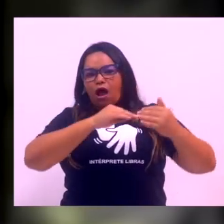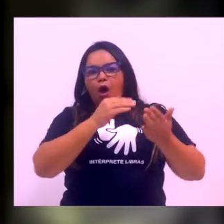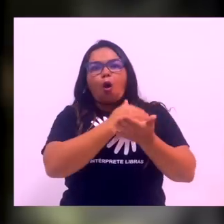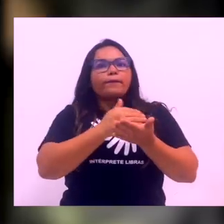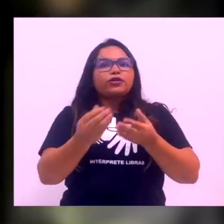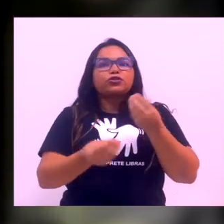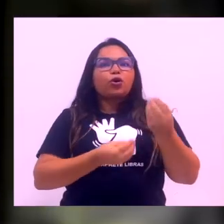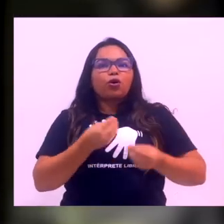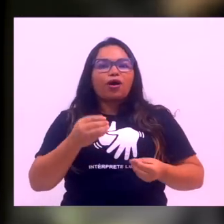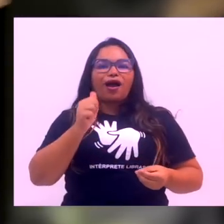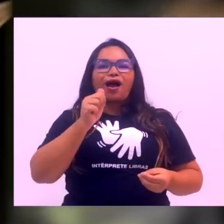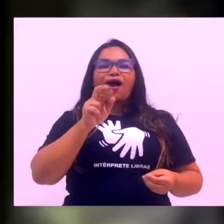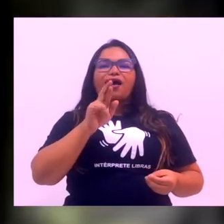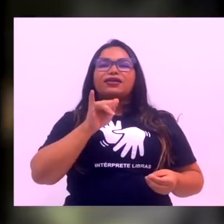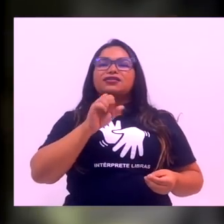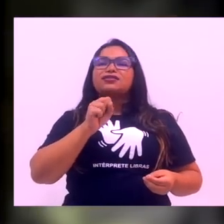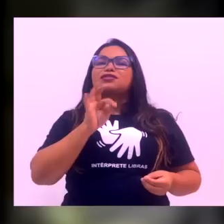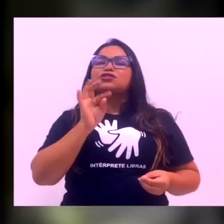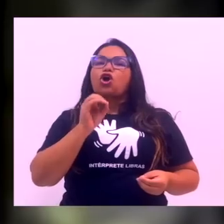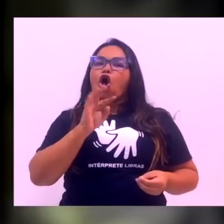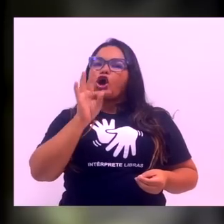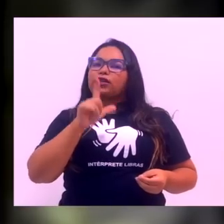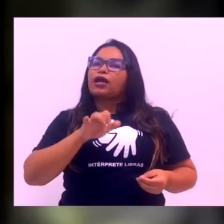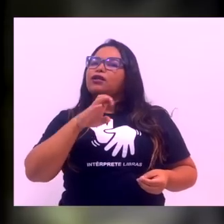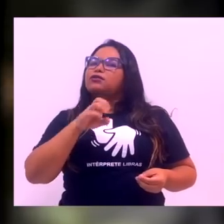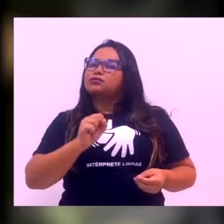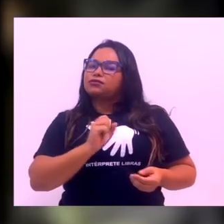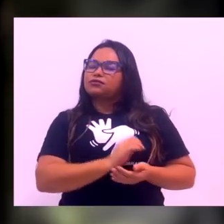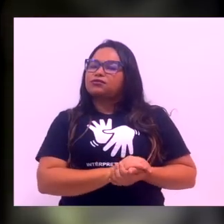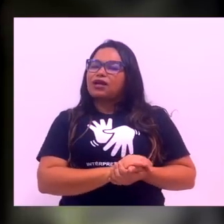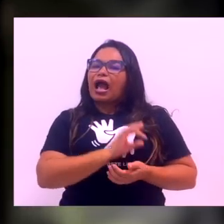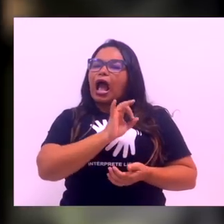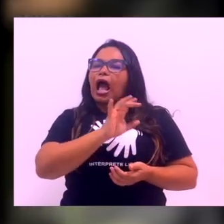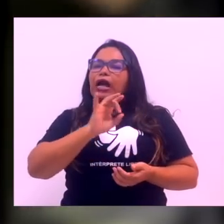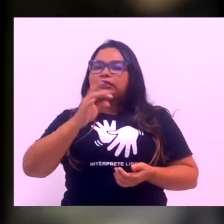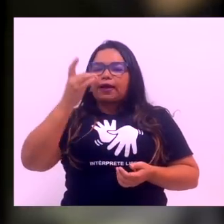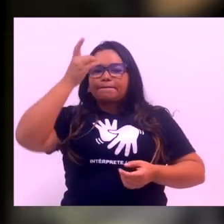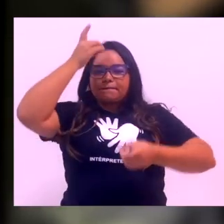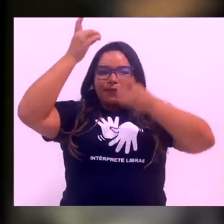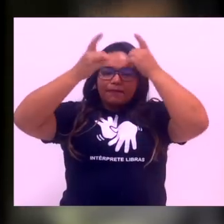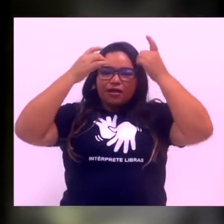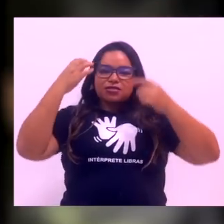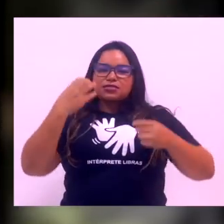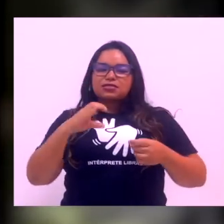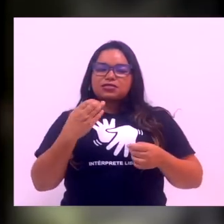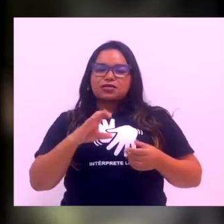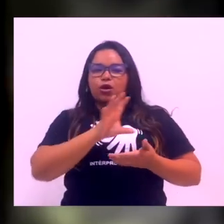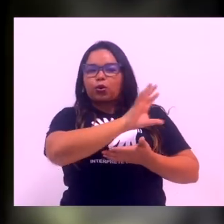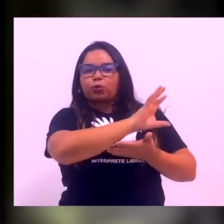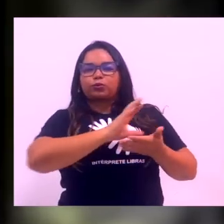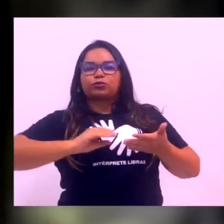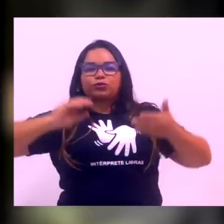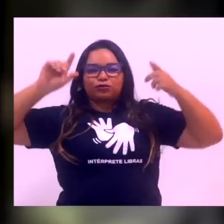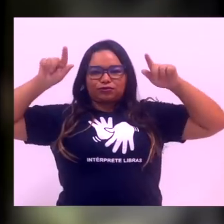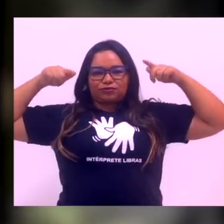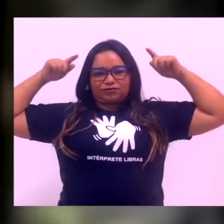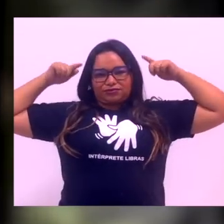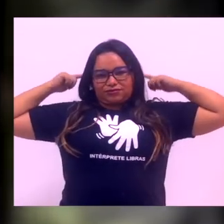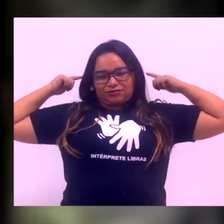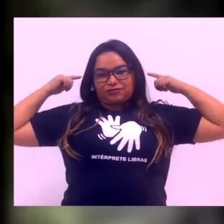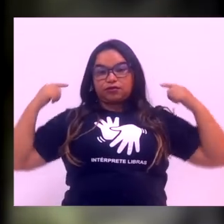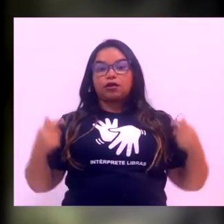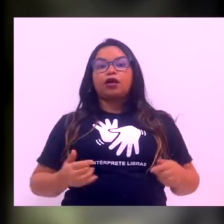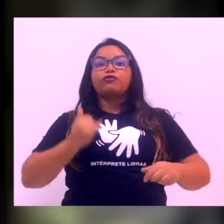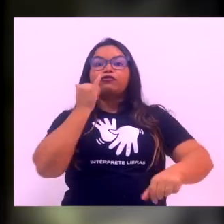vocês acham que veio a teoria da evolução? Começou tudo com Aristóteles. Aí começou a ciência moderna. E de onde é que